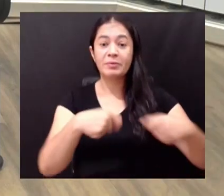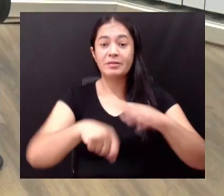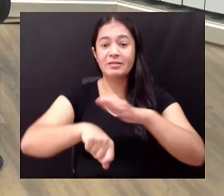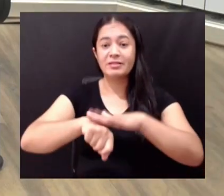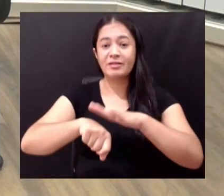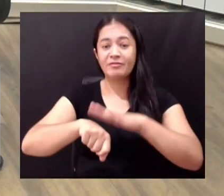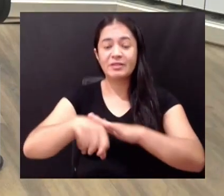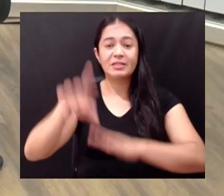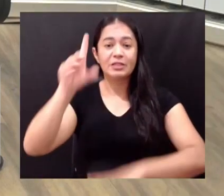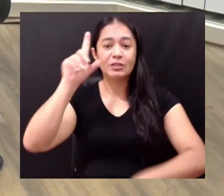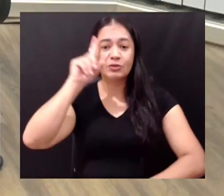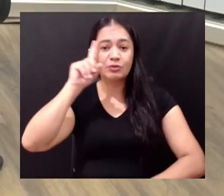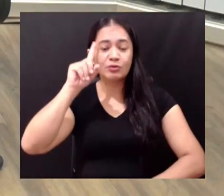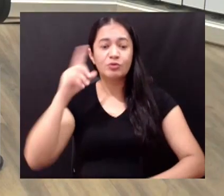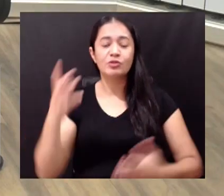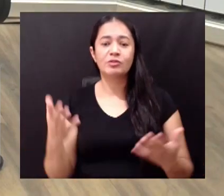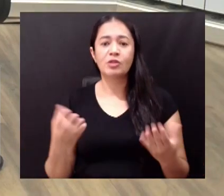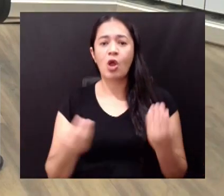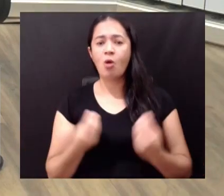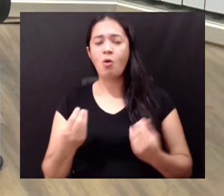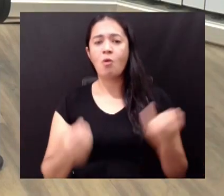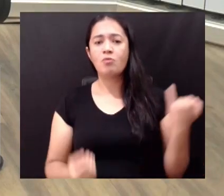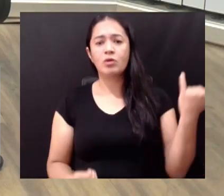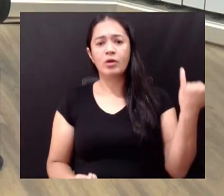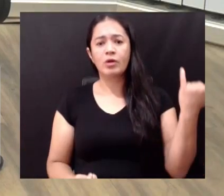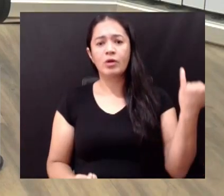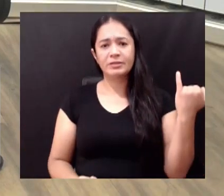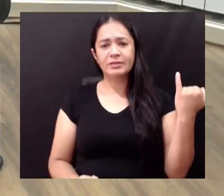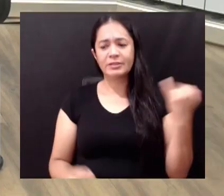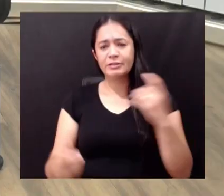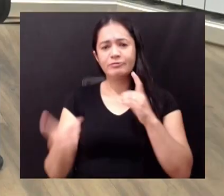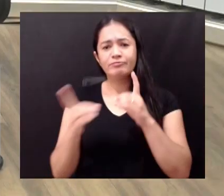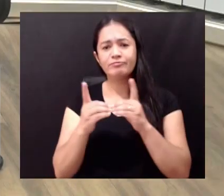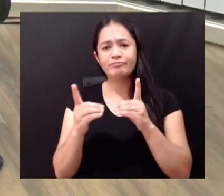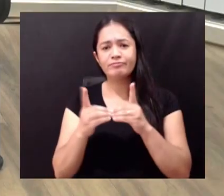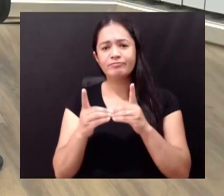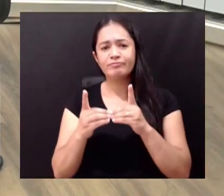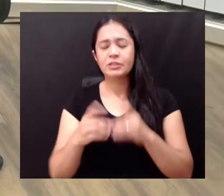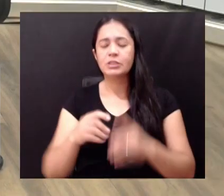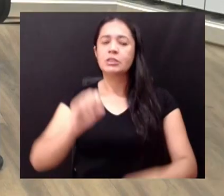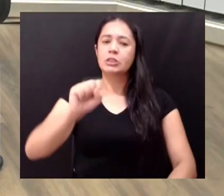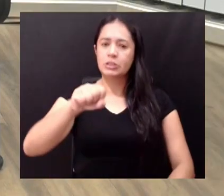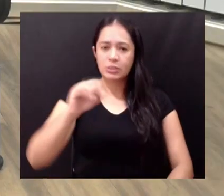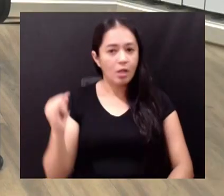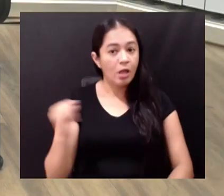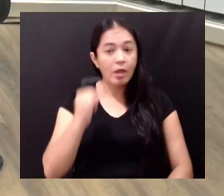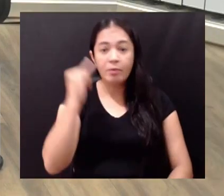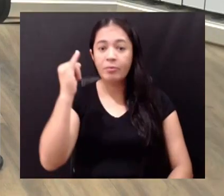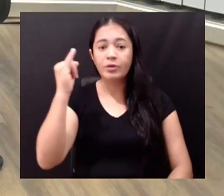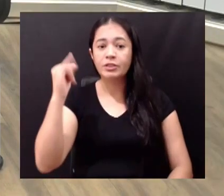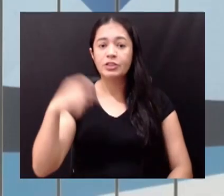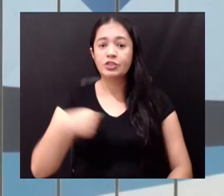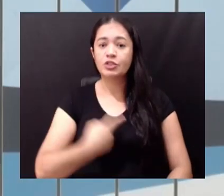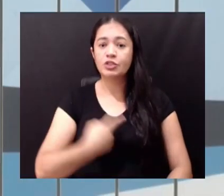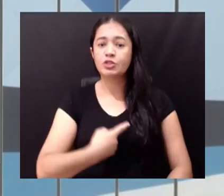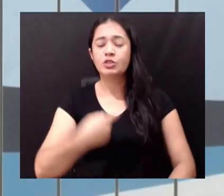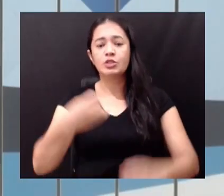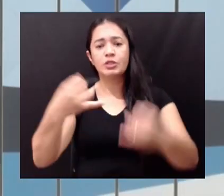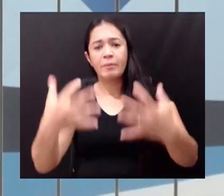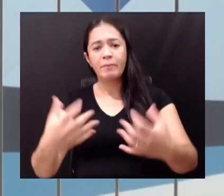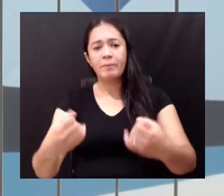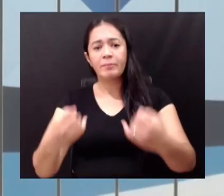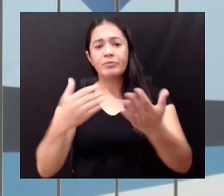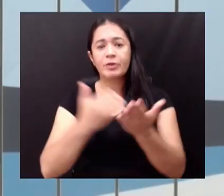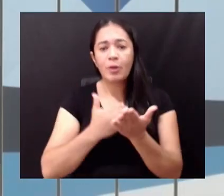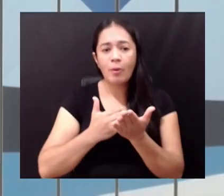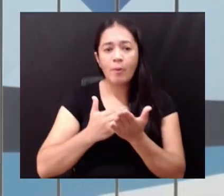que vai ser importante ter esse tipo de dinâmica? É muito importante, né? A gente costuma dizer que sempre o primeiro passo de qualquer mudança